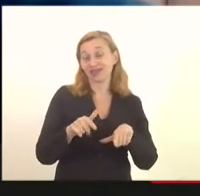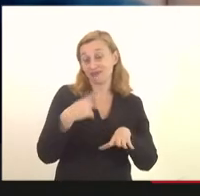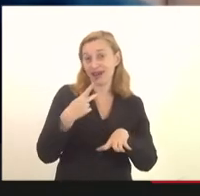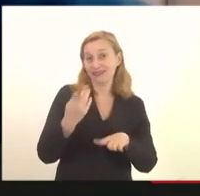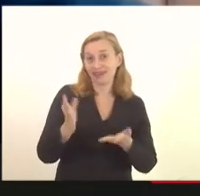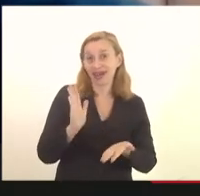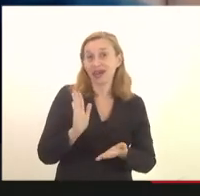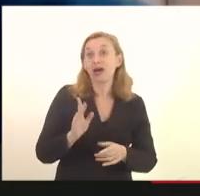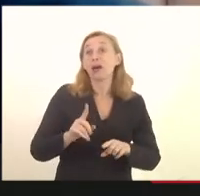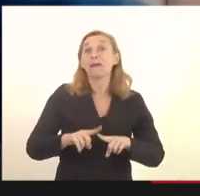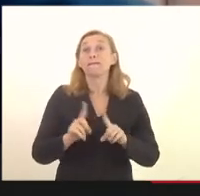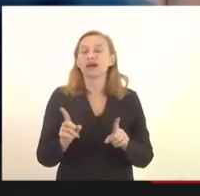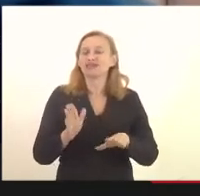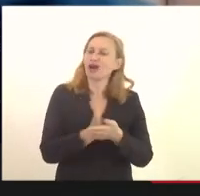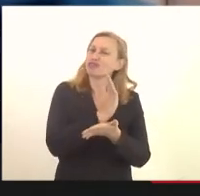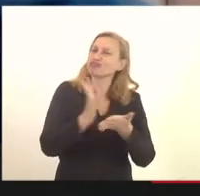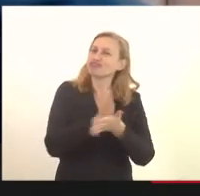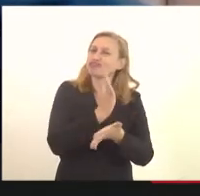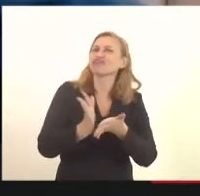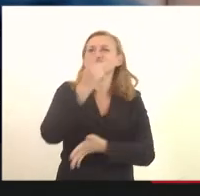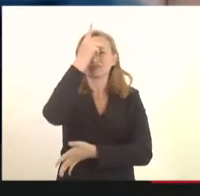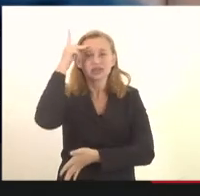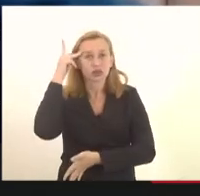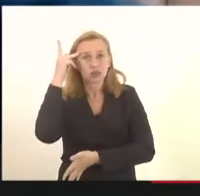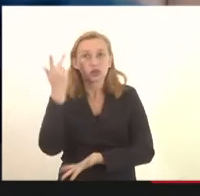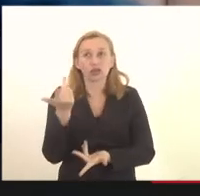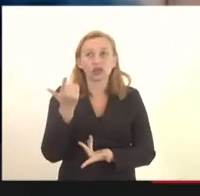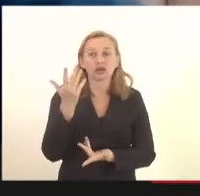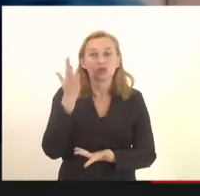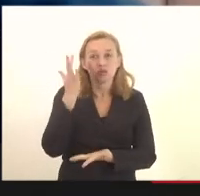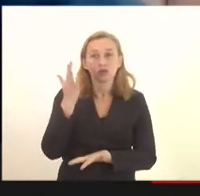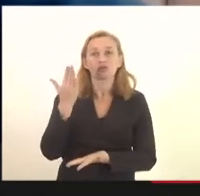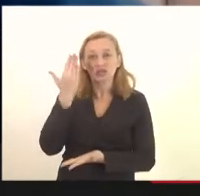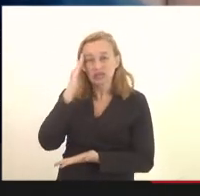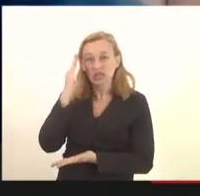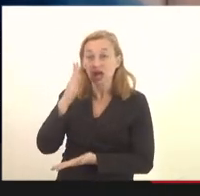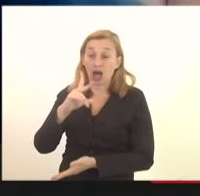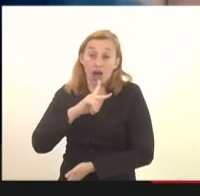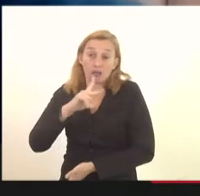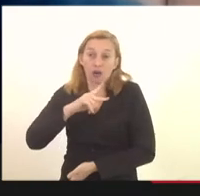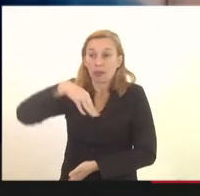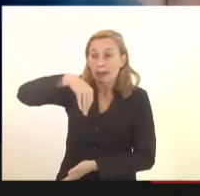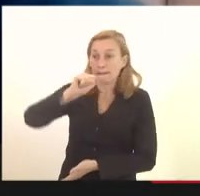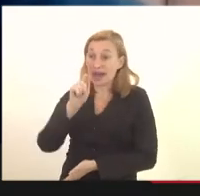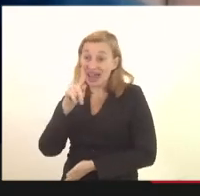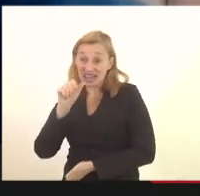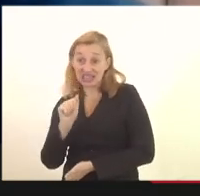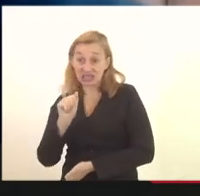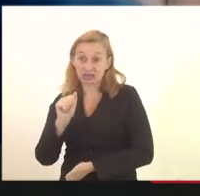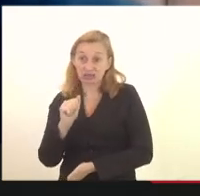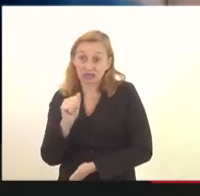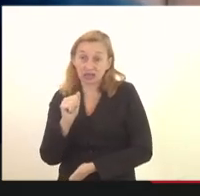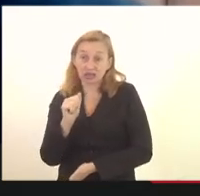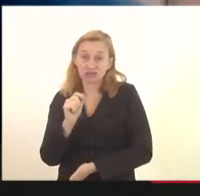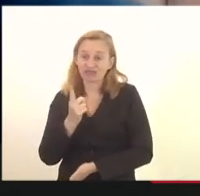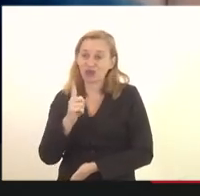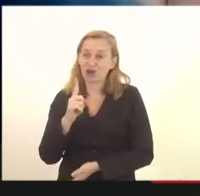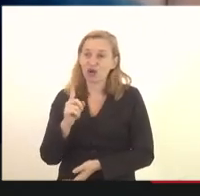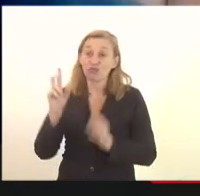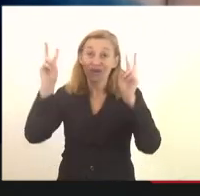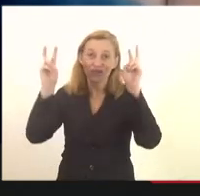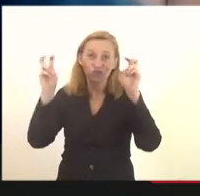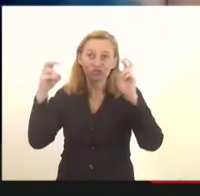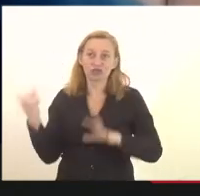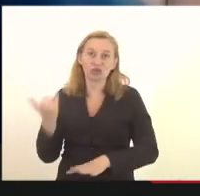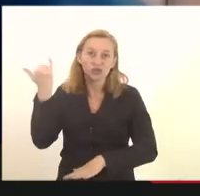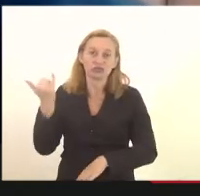mas algumas pessoas, inclusive pelo que entendo a própria Magda, né, entende que, na verdade, isso não é uma das questões mais